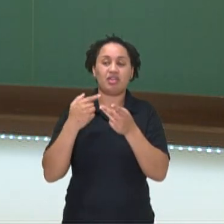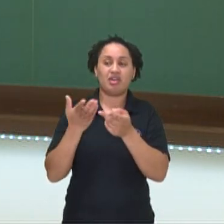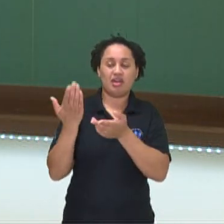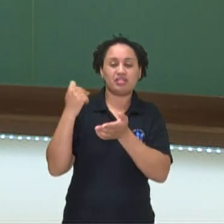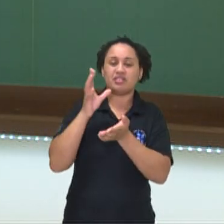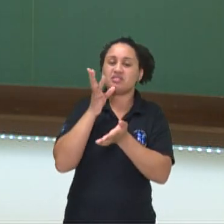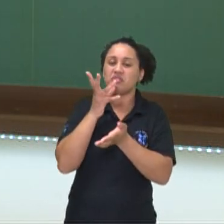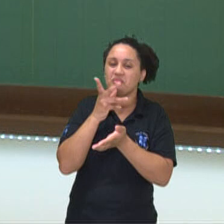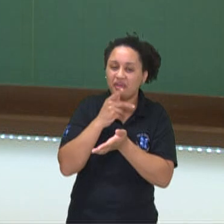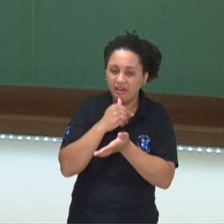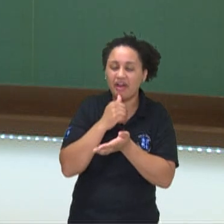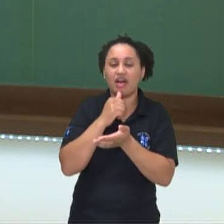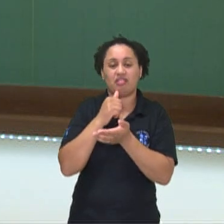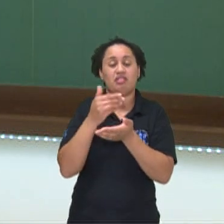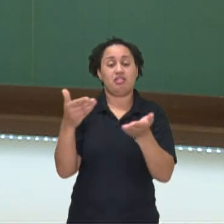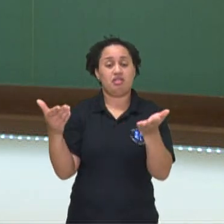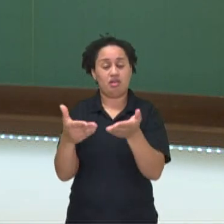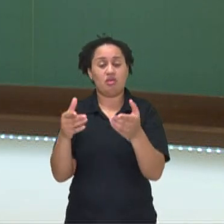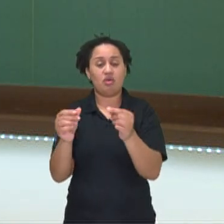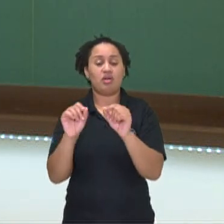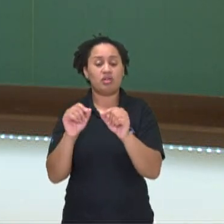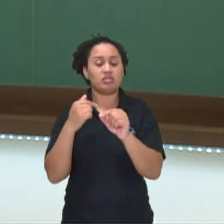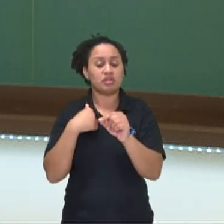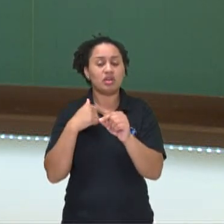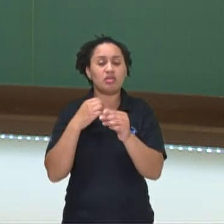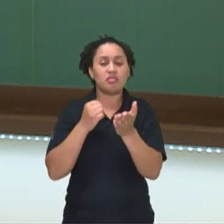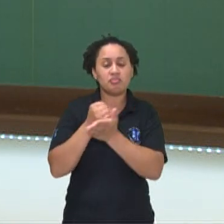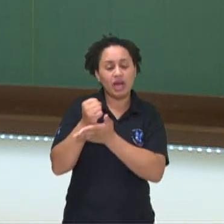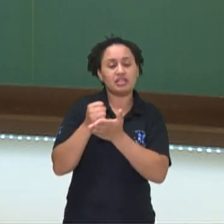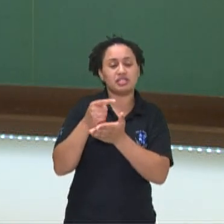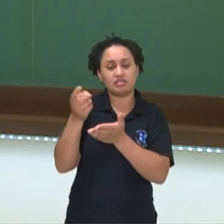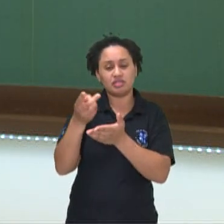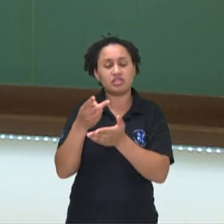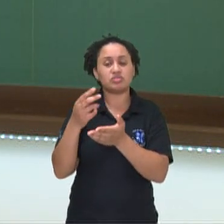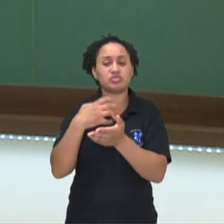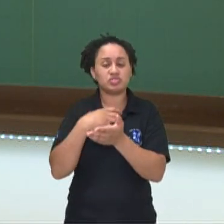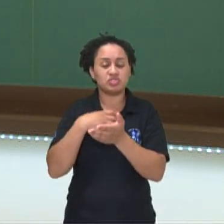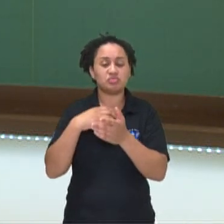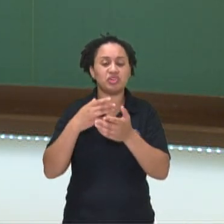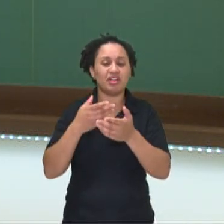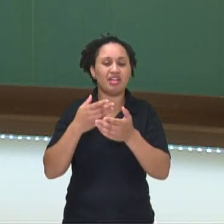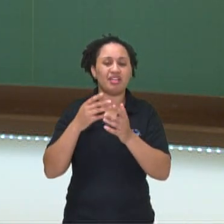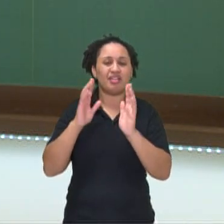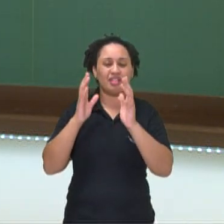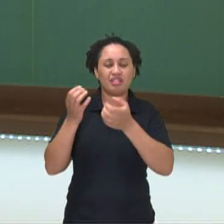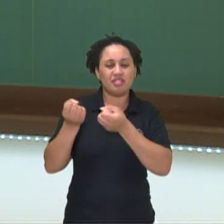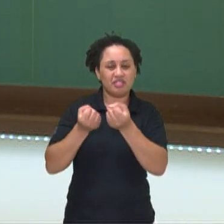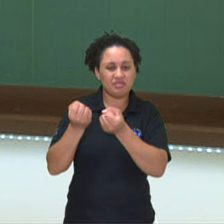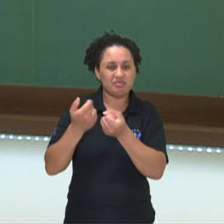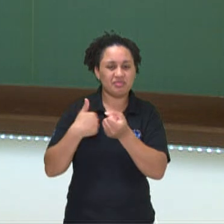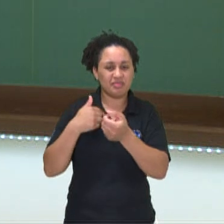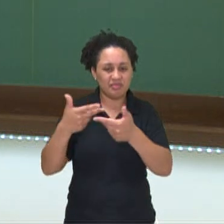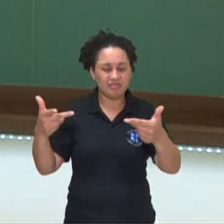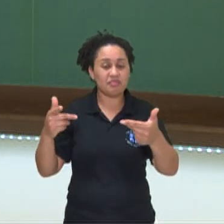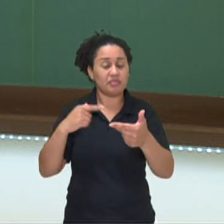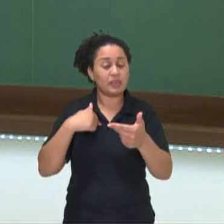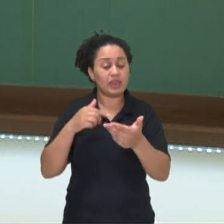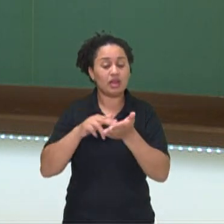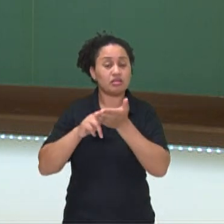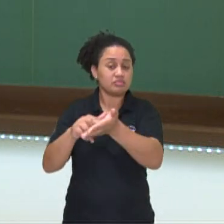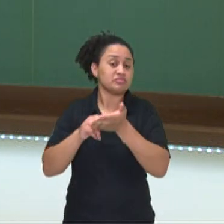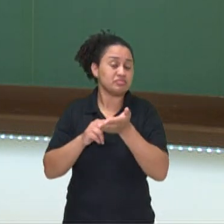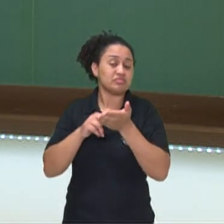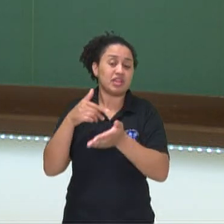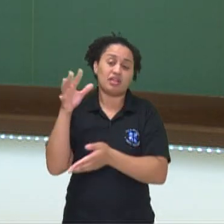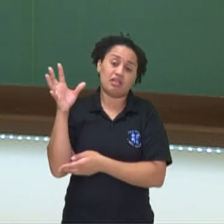inicialmente demoravam muito e atualmente, com base na eficiência dos meios de transporte, a circulação das correspondências